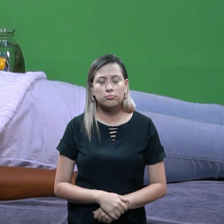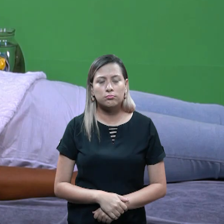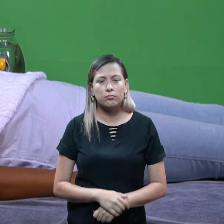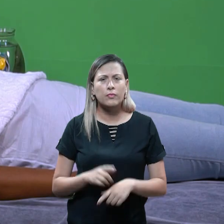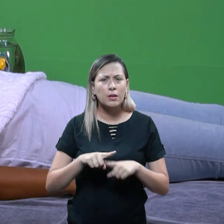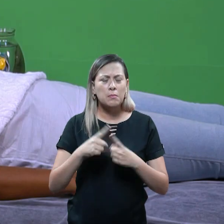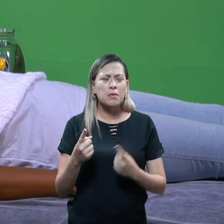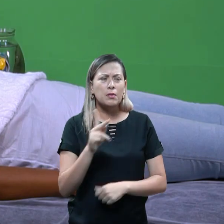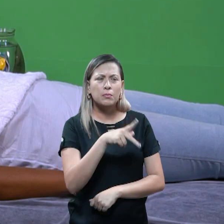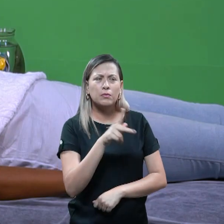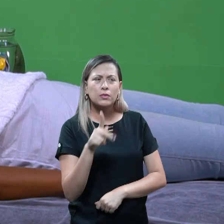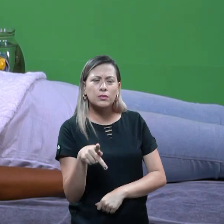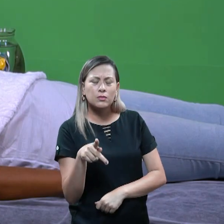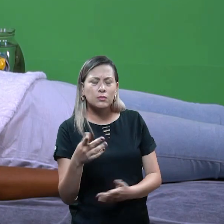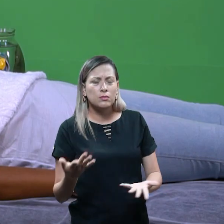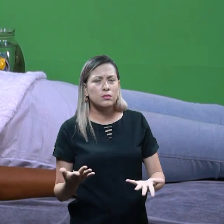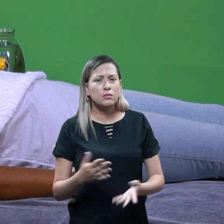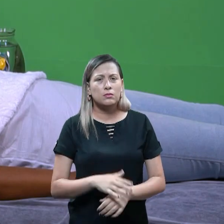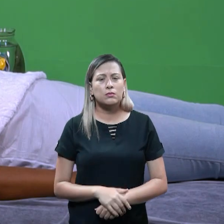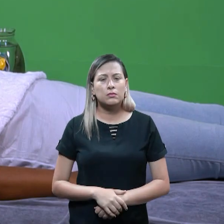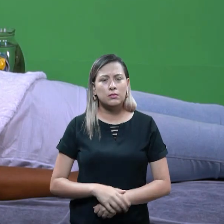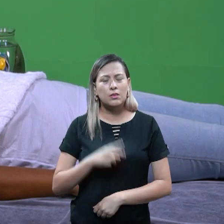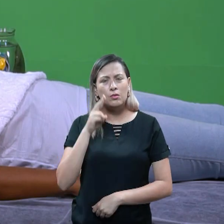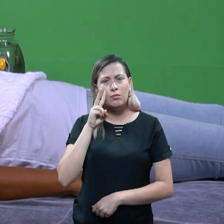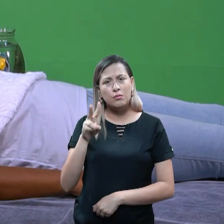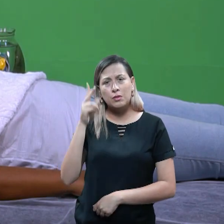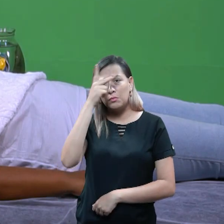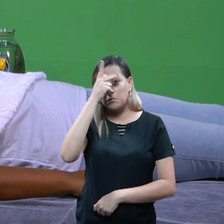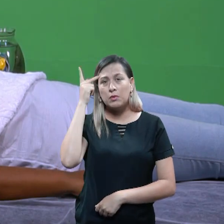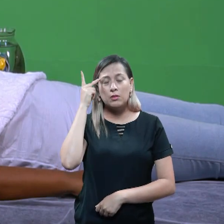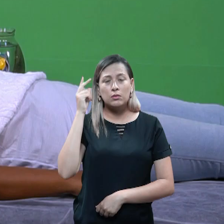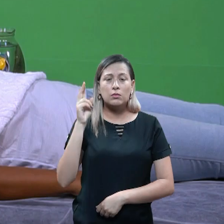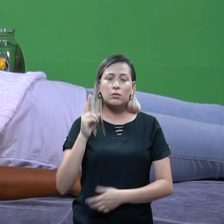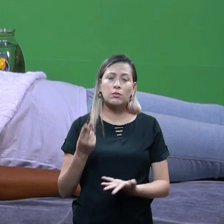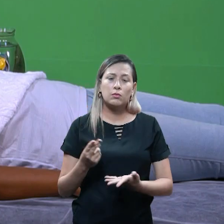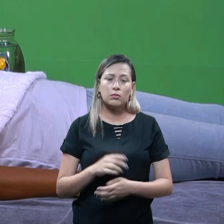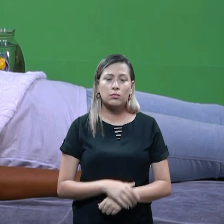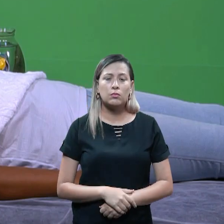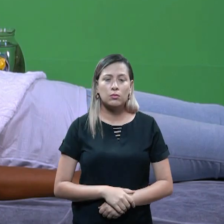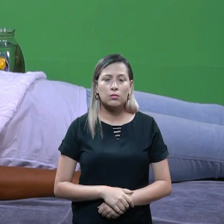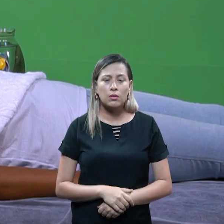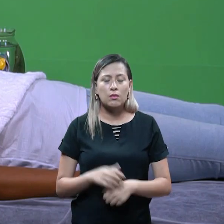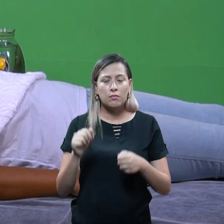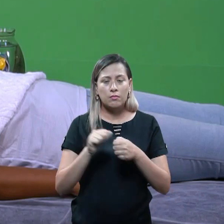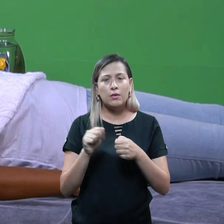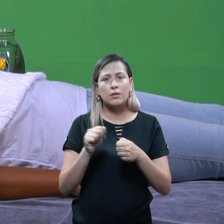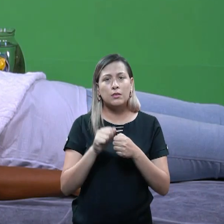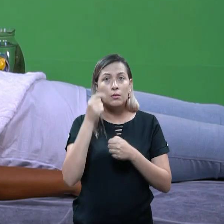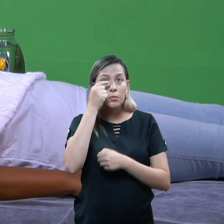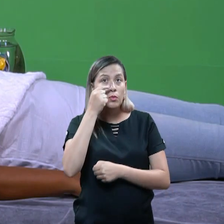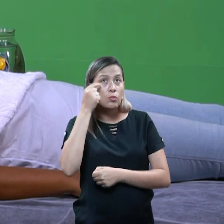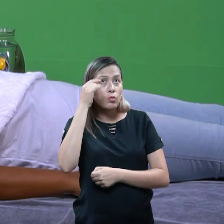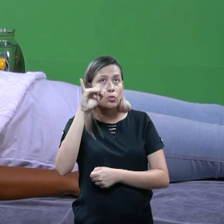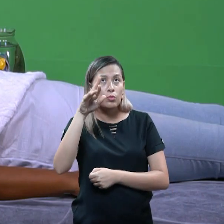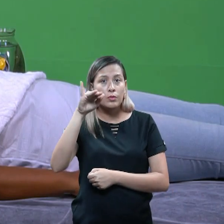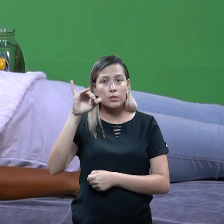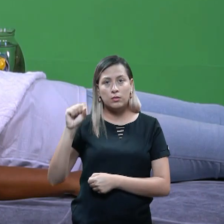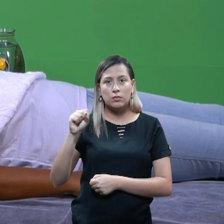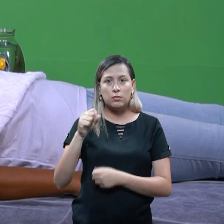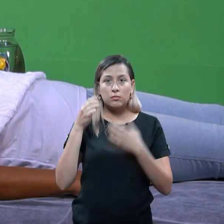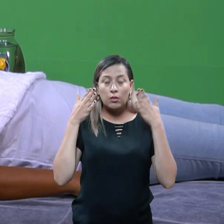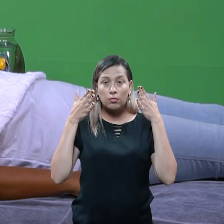Josana, mas eu já vi alguém fazendo pela íris. Abre o olho. Olha bem para o